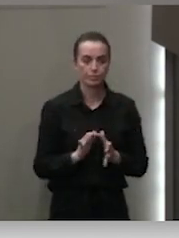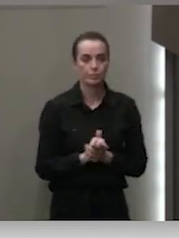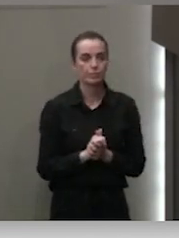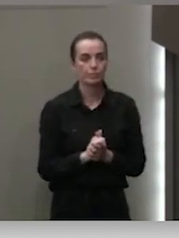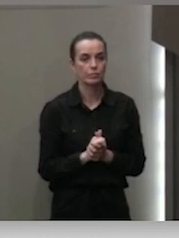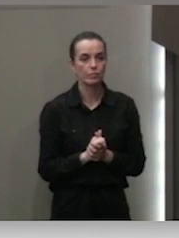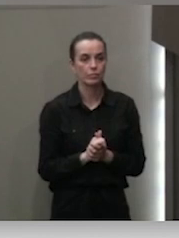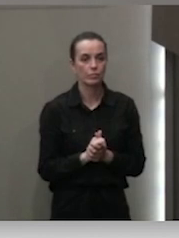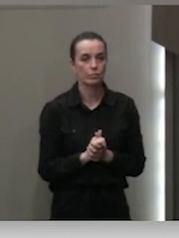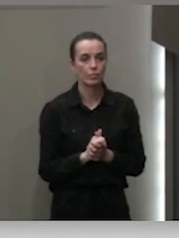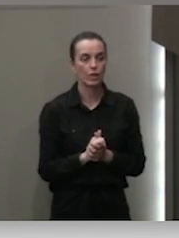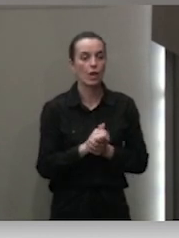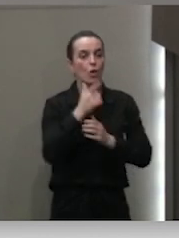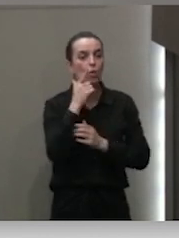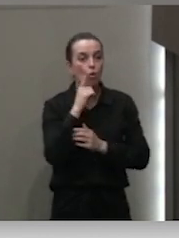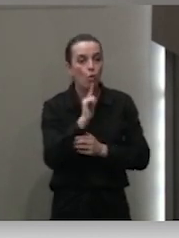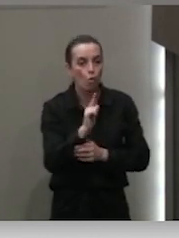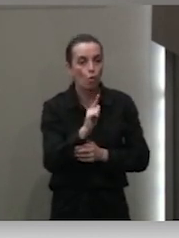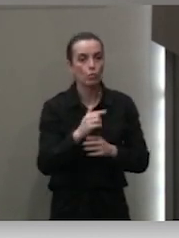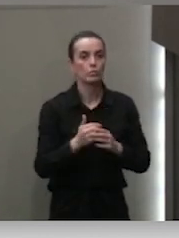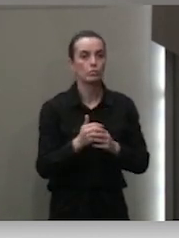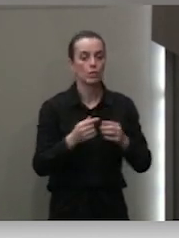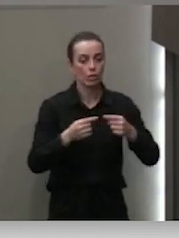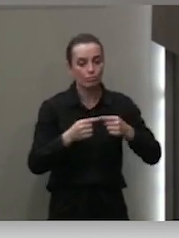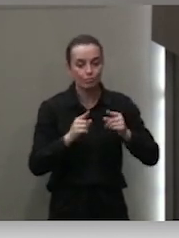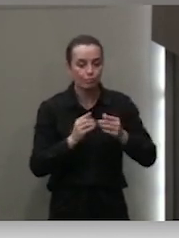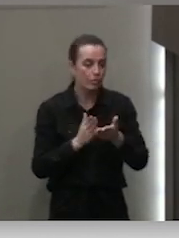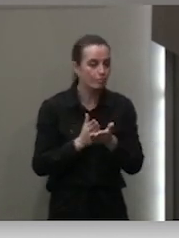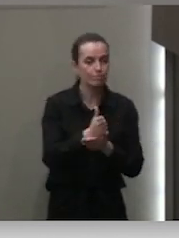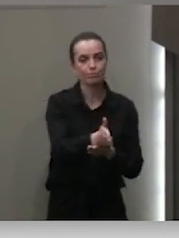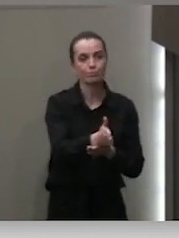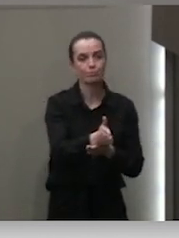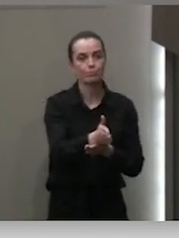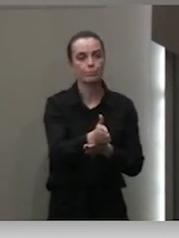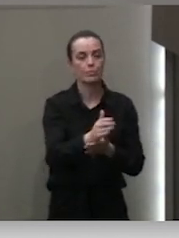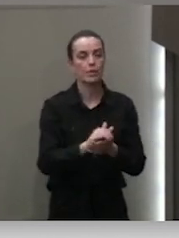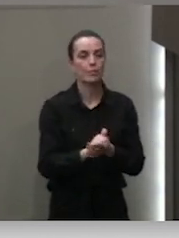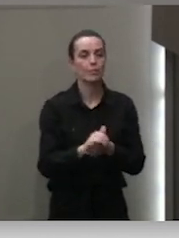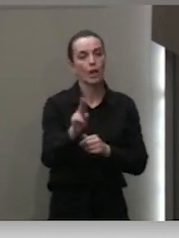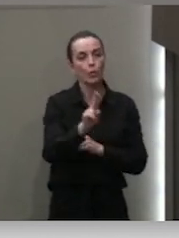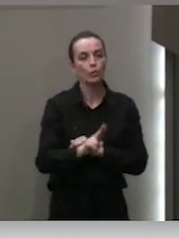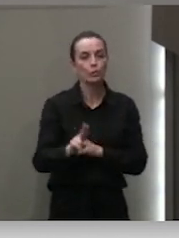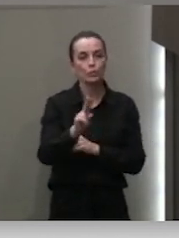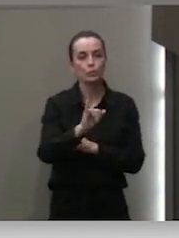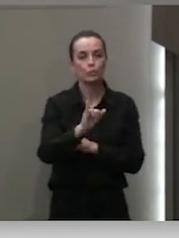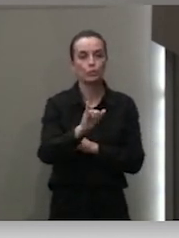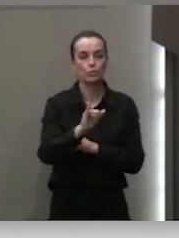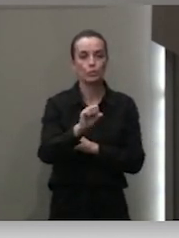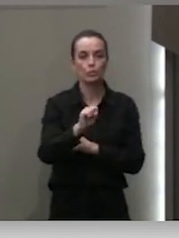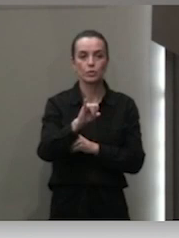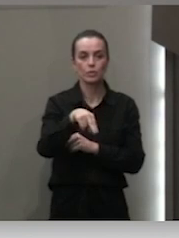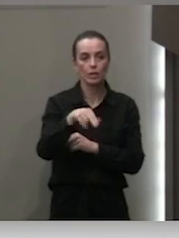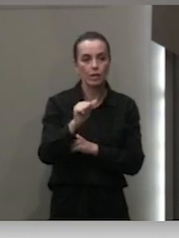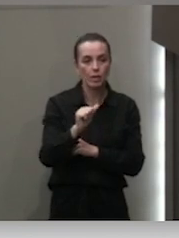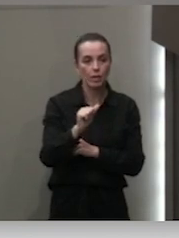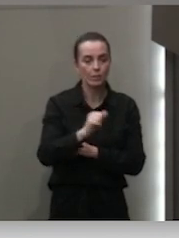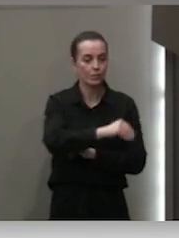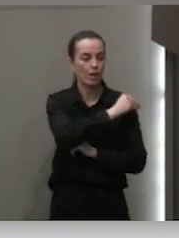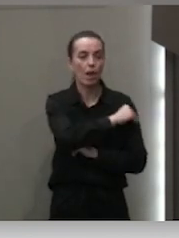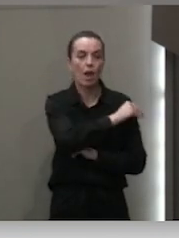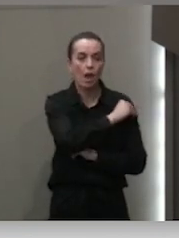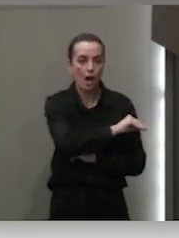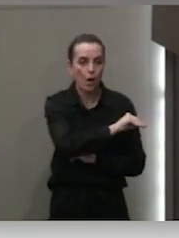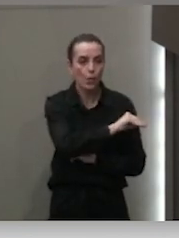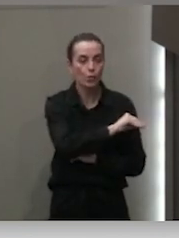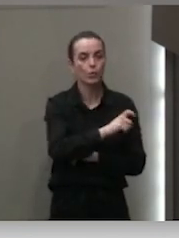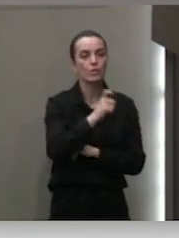certa forma viabilizou o que nós estamos recebendo em Passo Fundo que é a usina de etanol de culturas de inverno que a